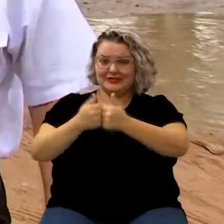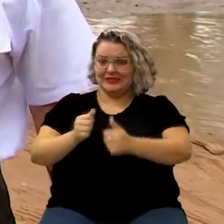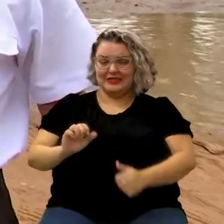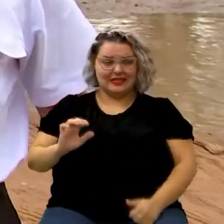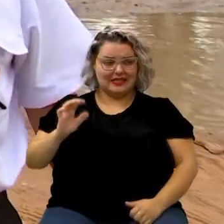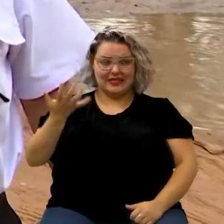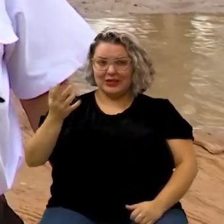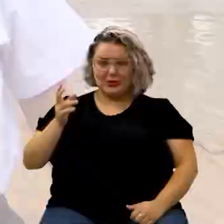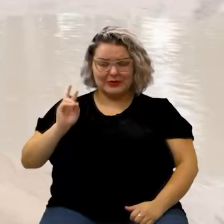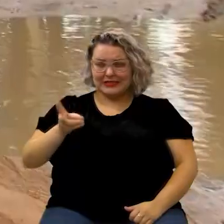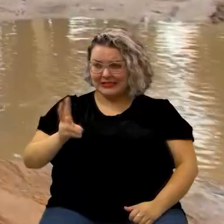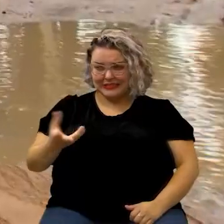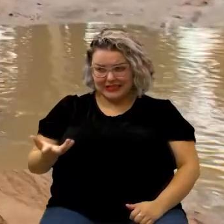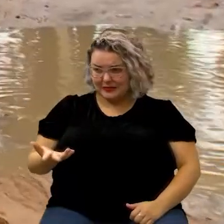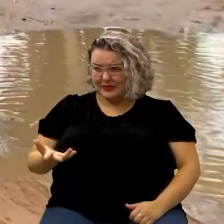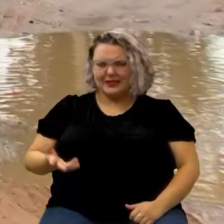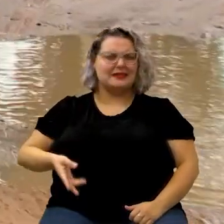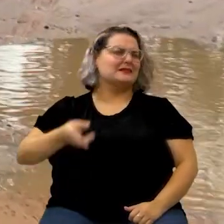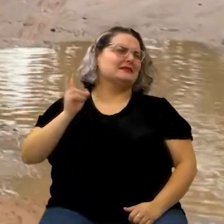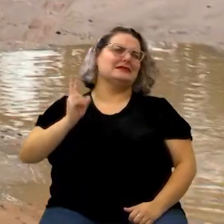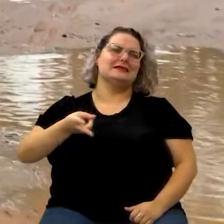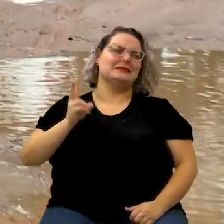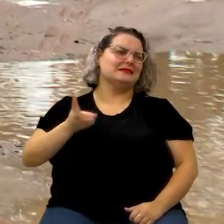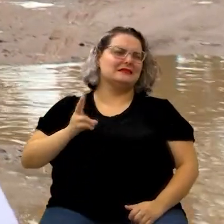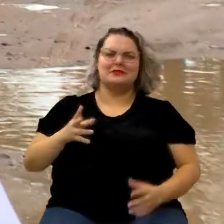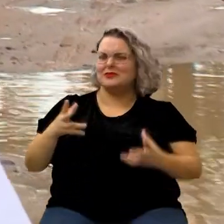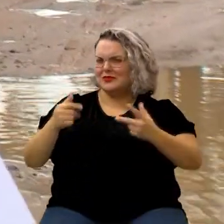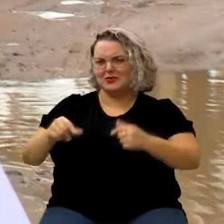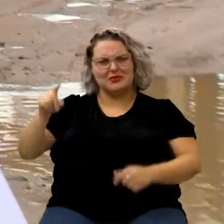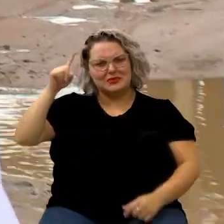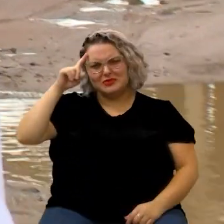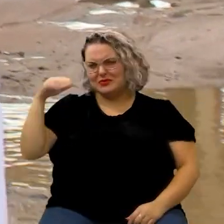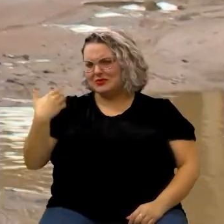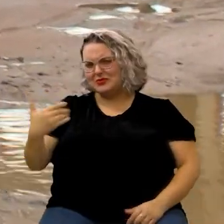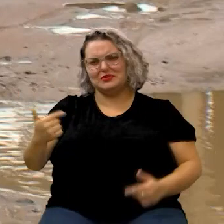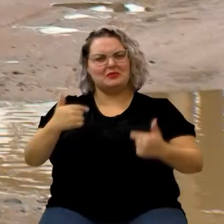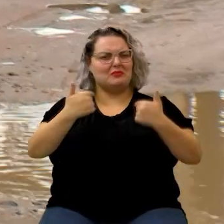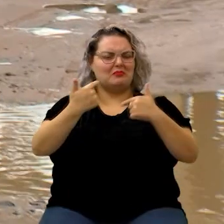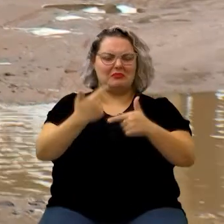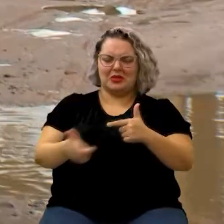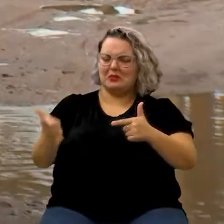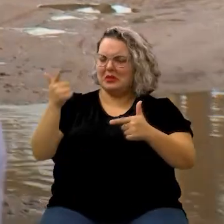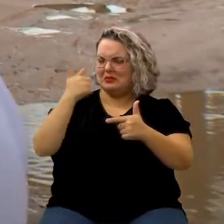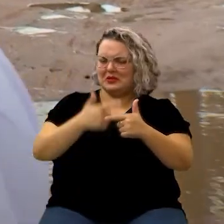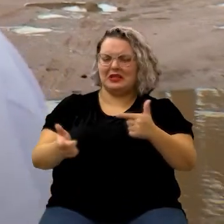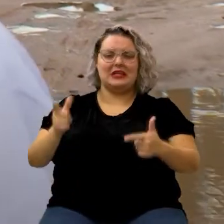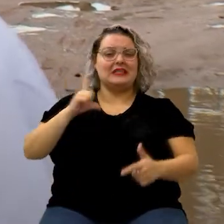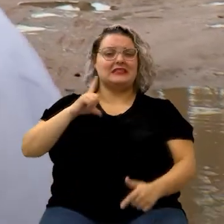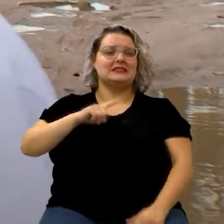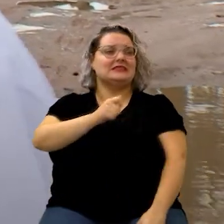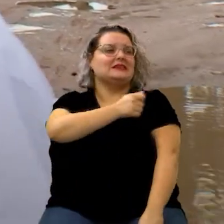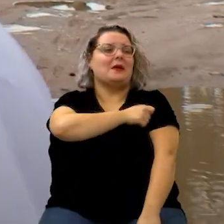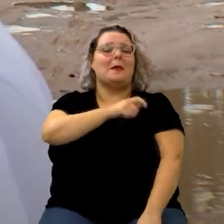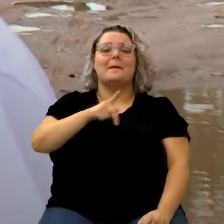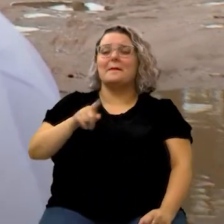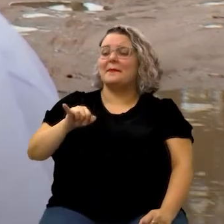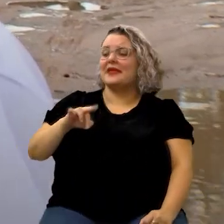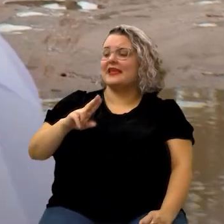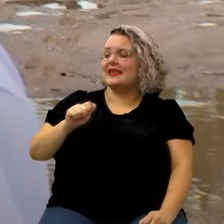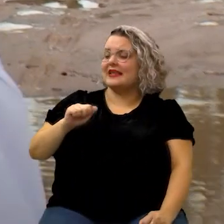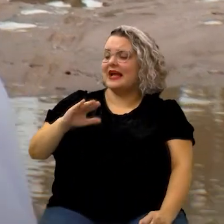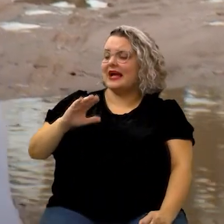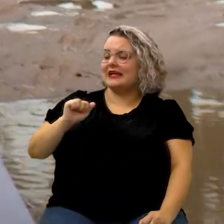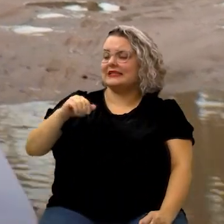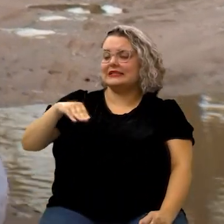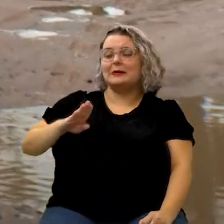com frequência sempre todos os dias a gente tá com problema Inclusive eu tenho alunos do piracanbaia que eu não